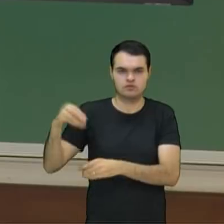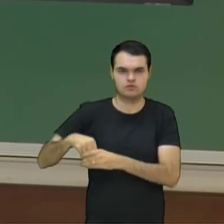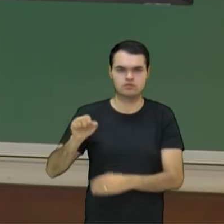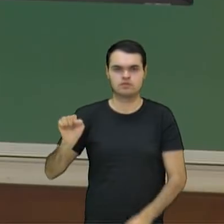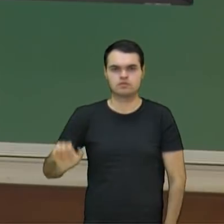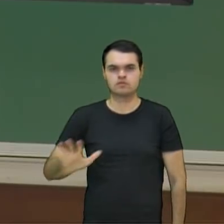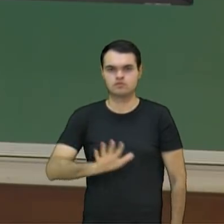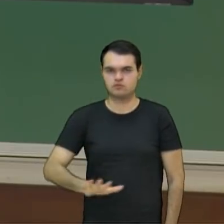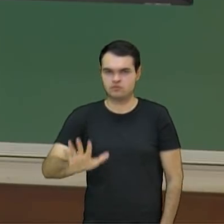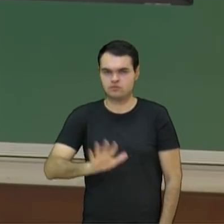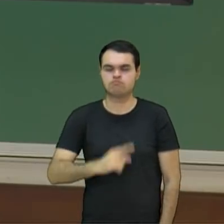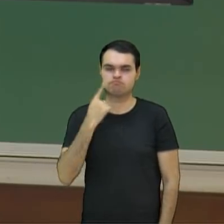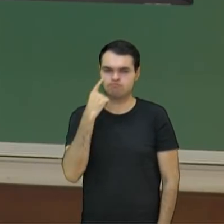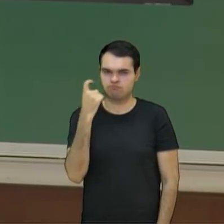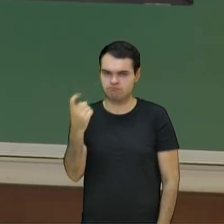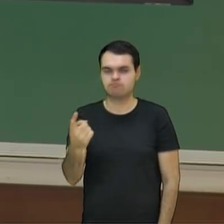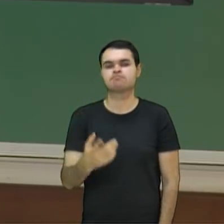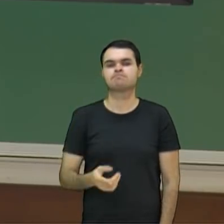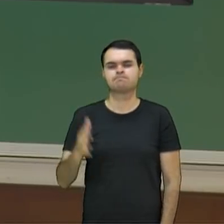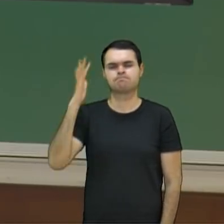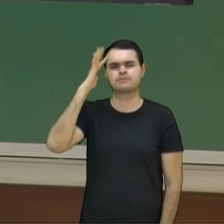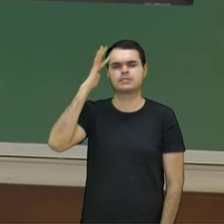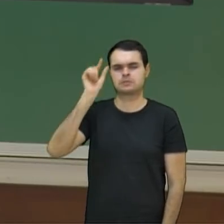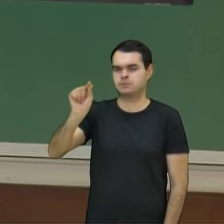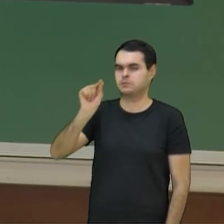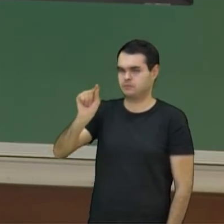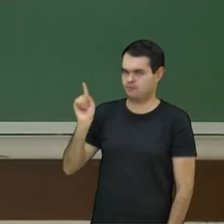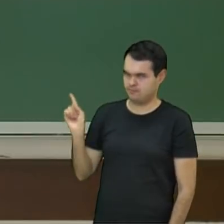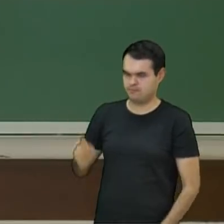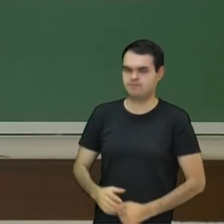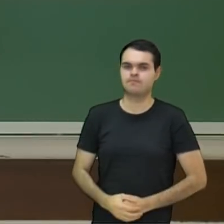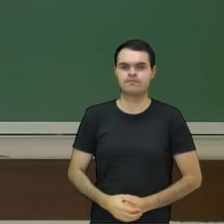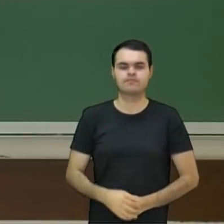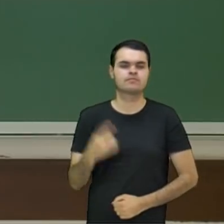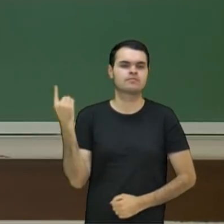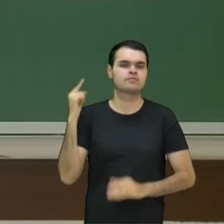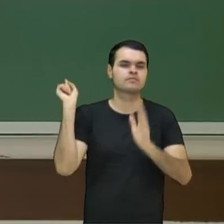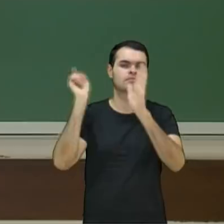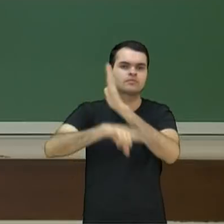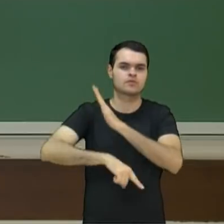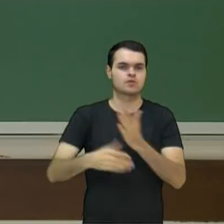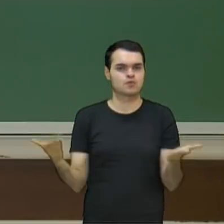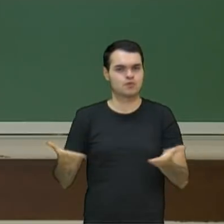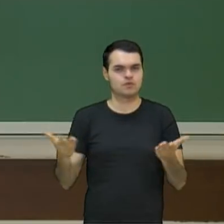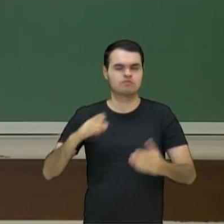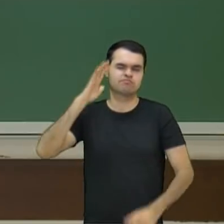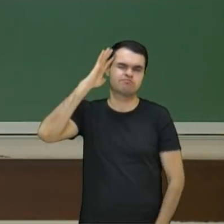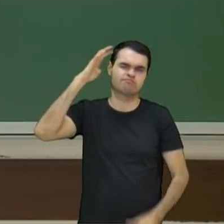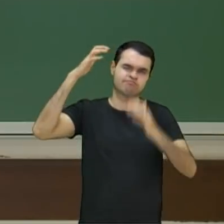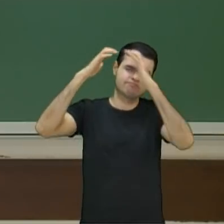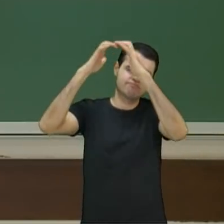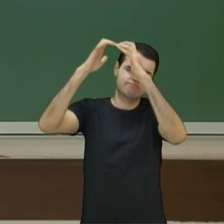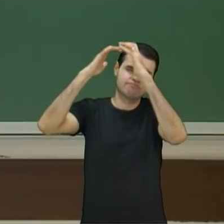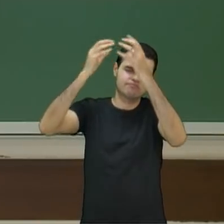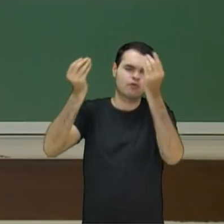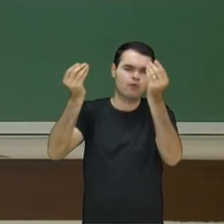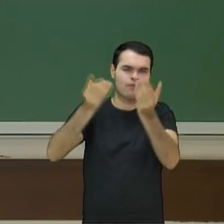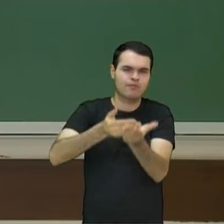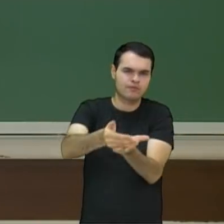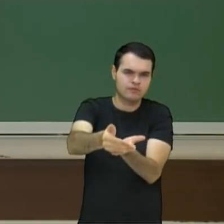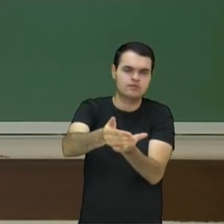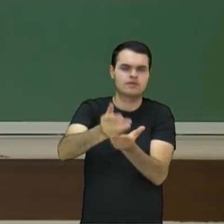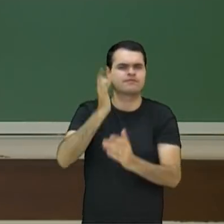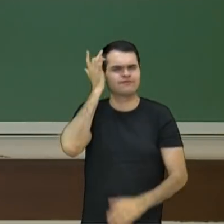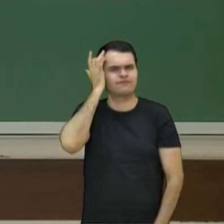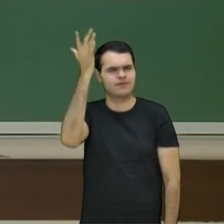tá? Bem interessante a gente pensar a respeito. Primeira perguntinha ali do dia para vocês refletirem um pouquinho nessa parte inicial e